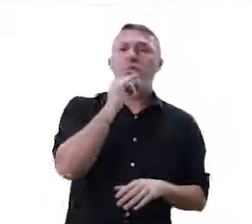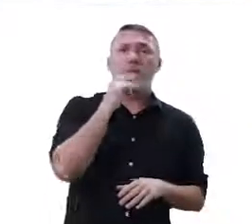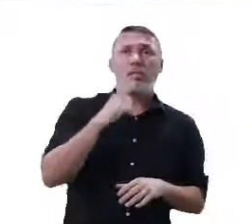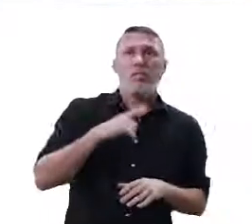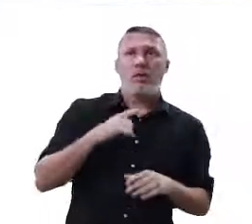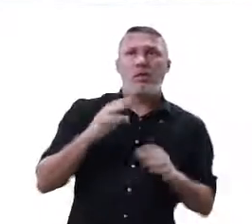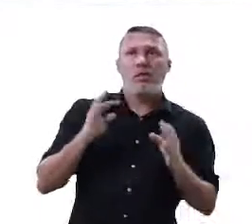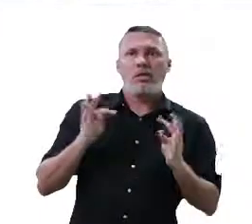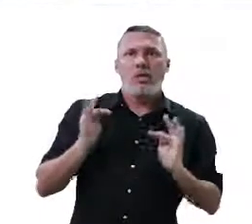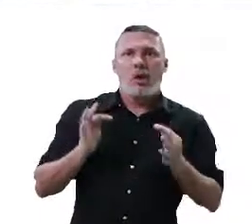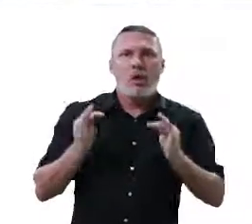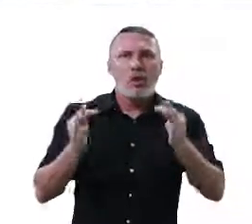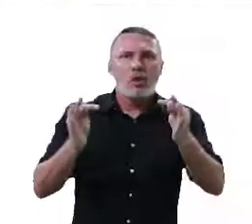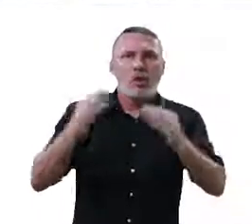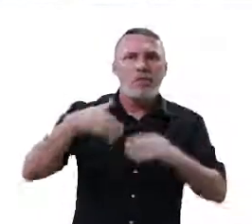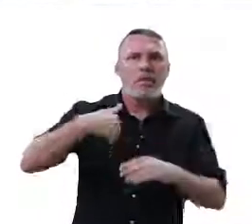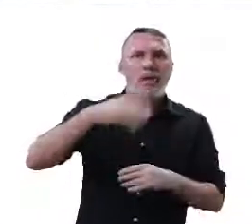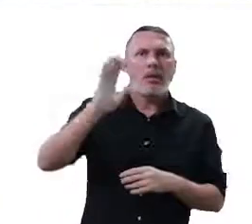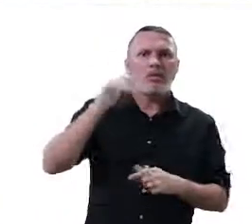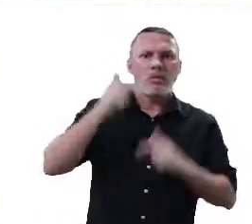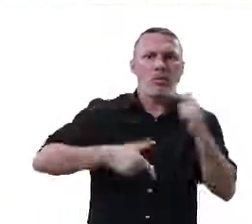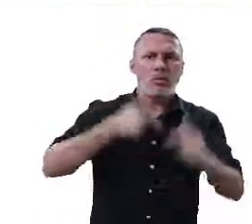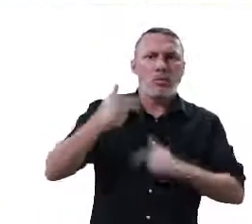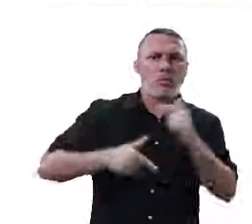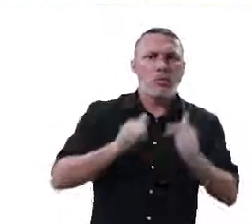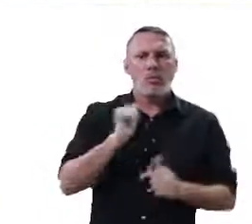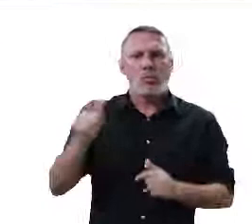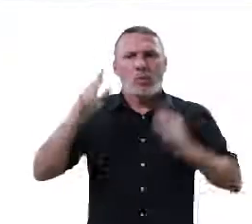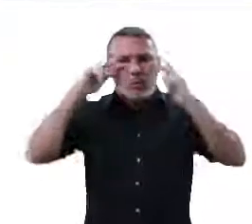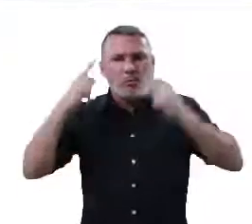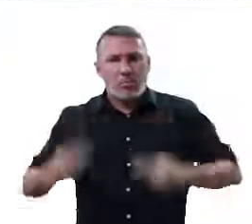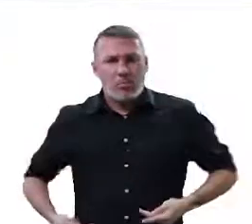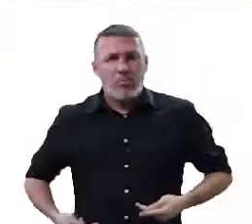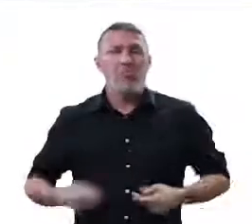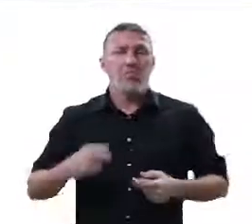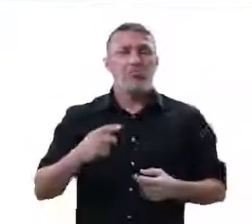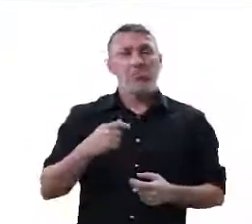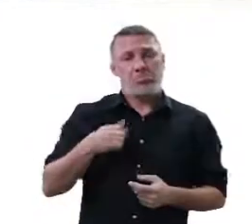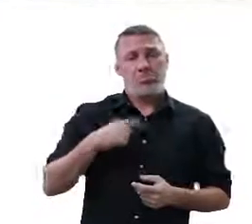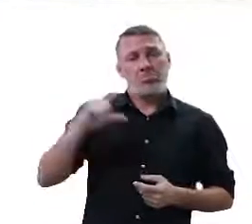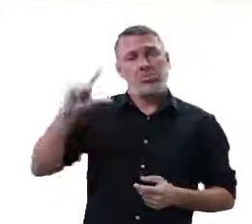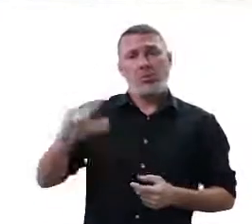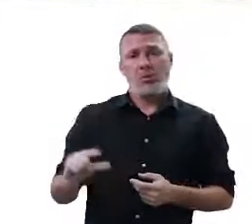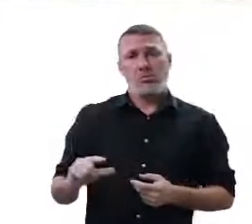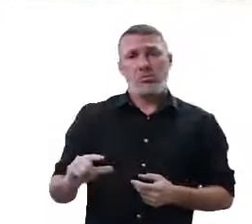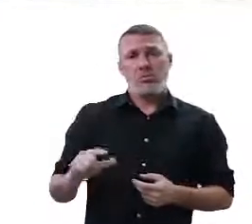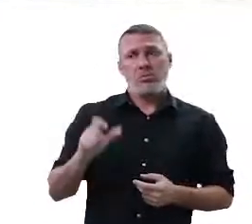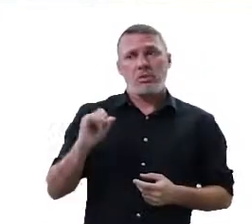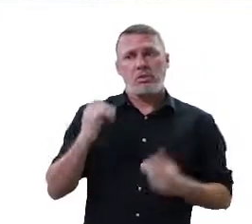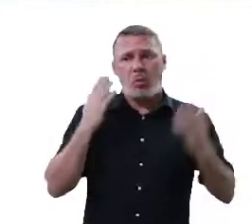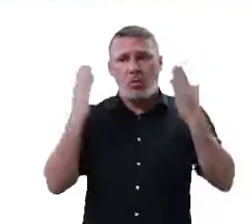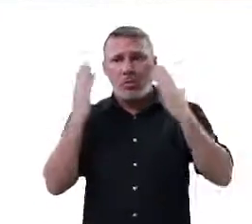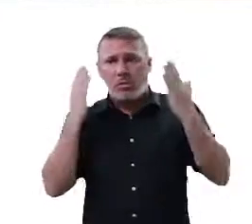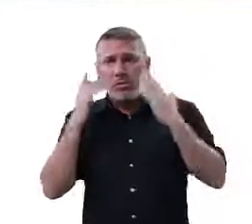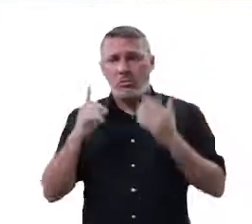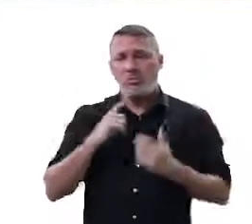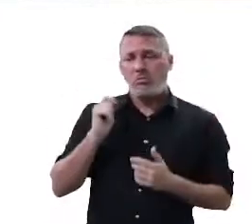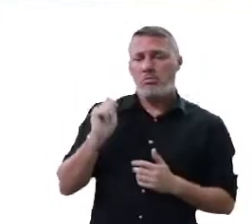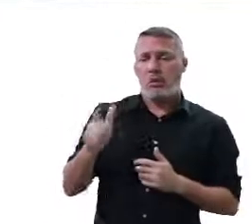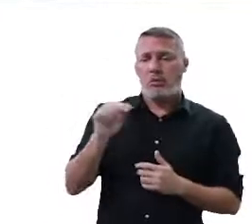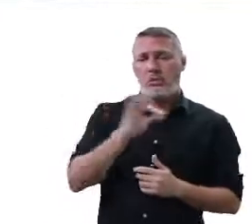mais tecnologia para a execução das tarefas, eu posso diminuir o